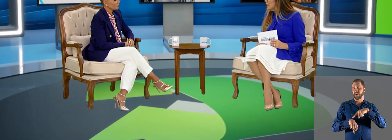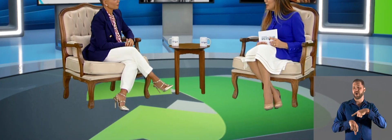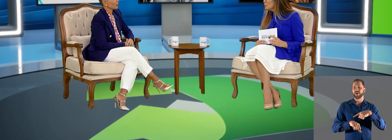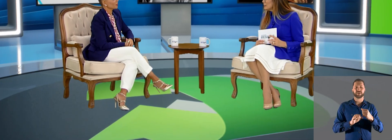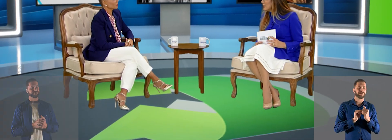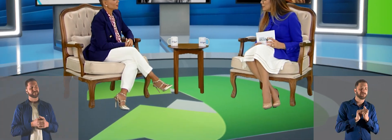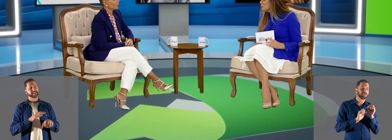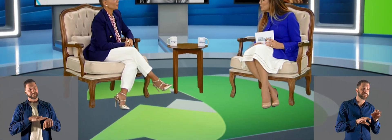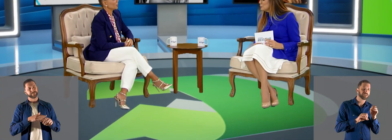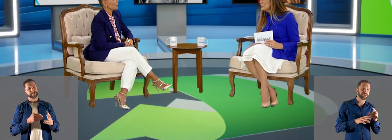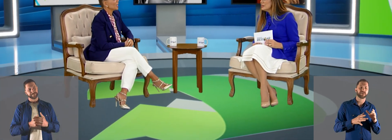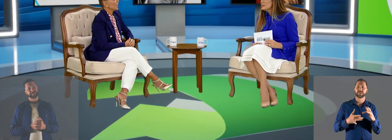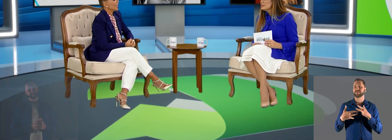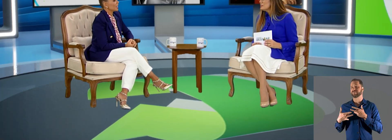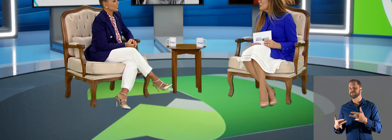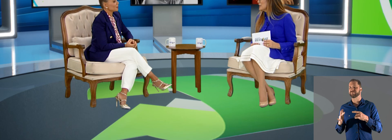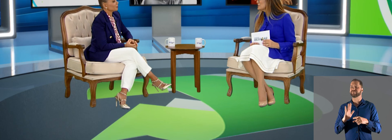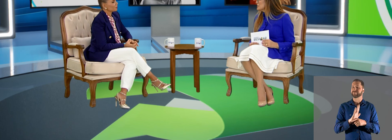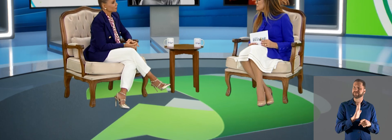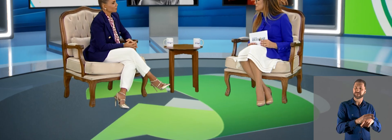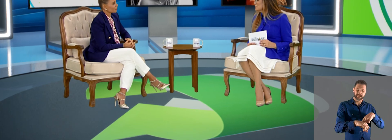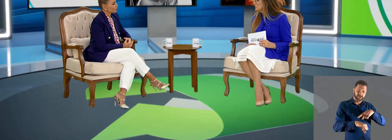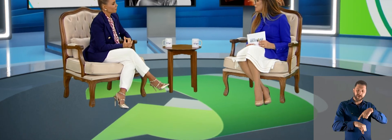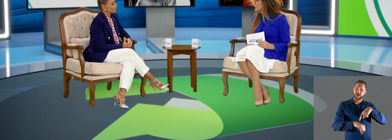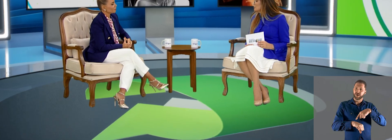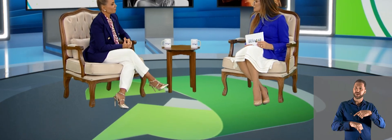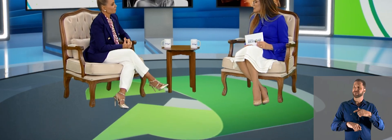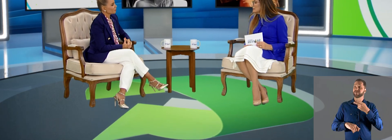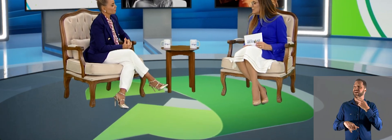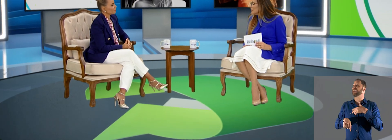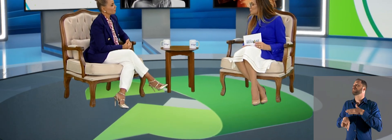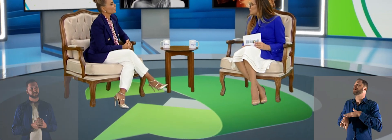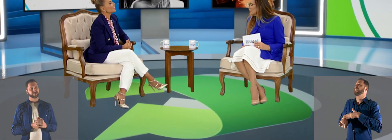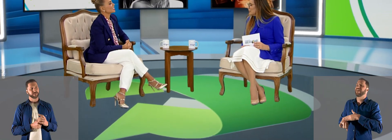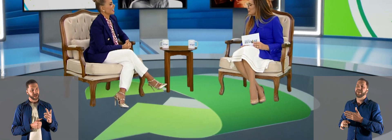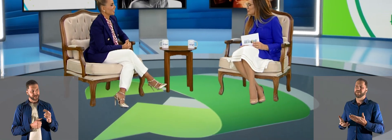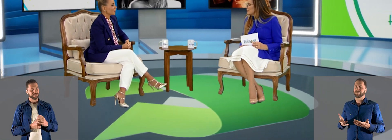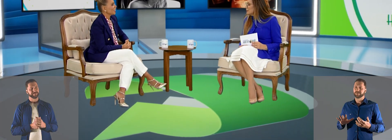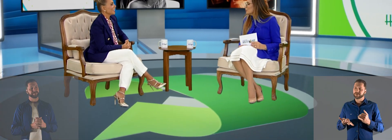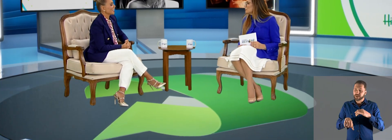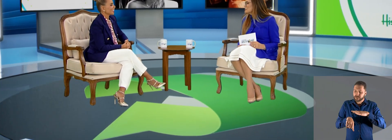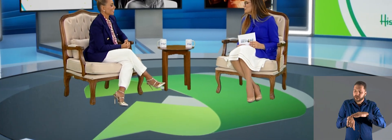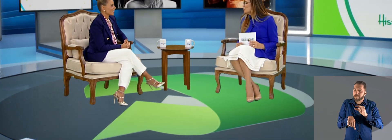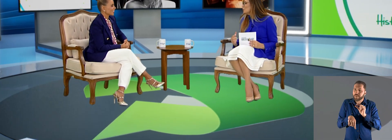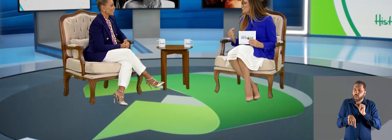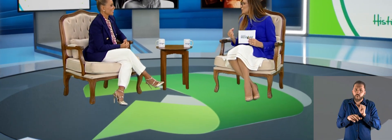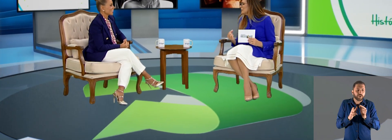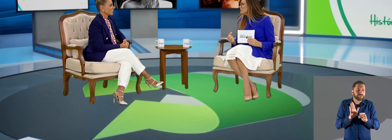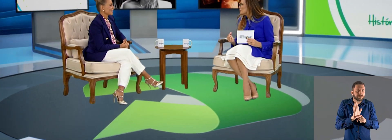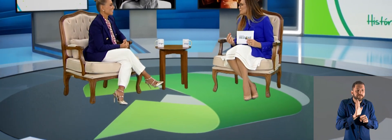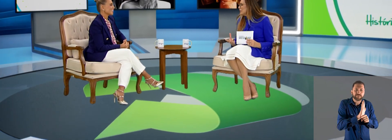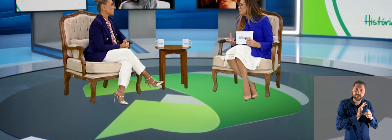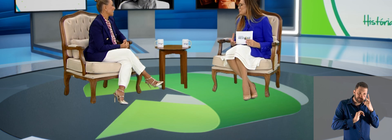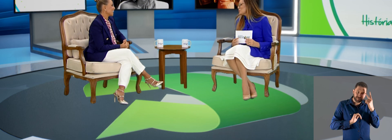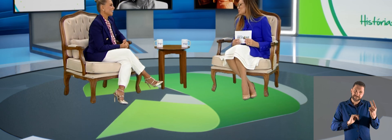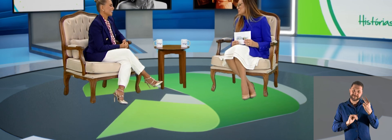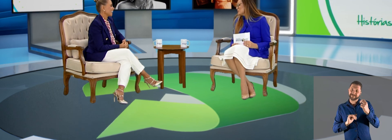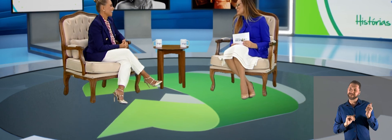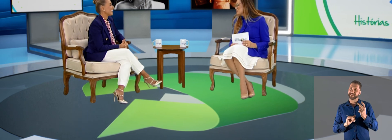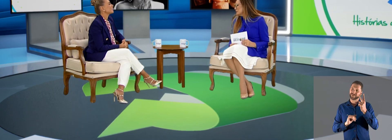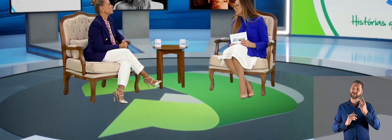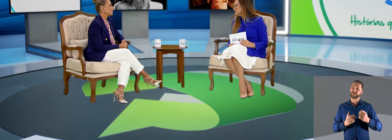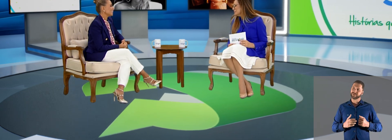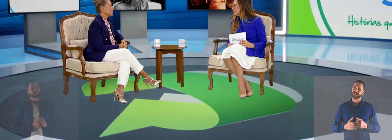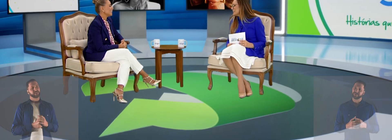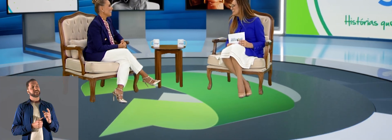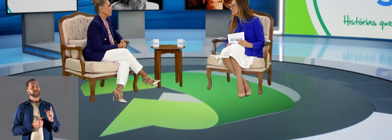hoje é o tempo ver que às vezes a gente fala que não tem tempo né exato e quando você doa um pouquinho do seu tempo as pessoas